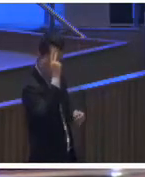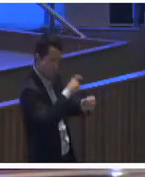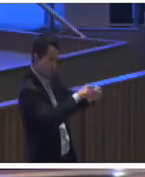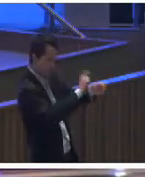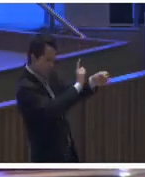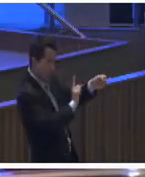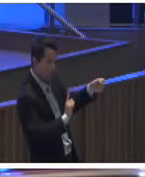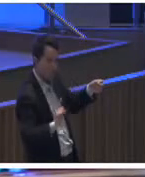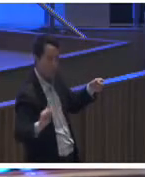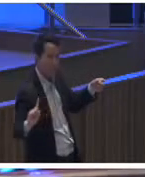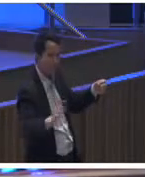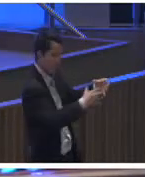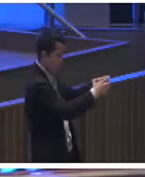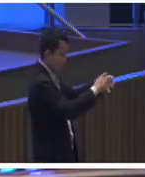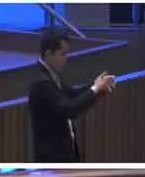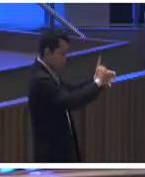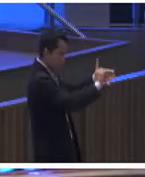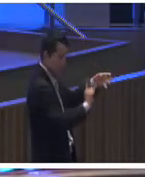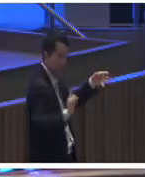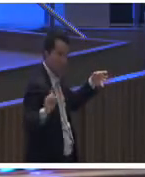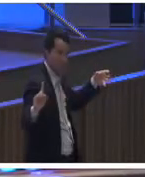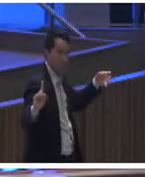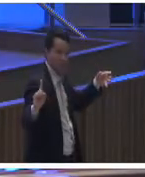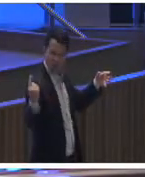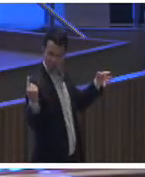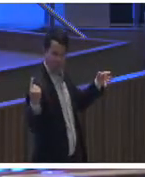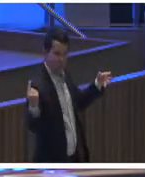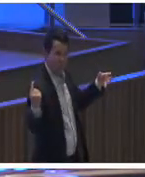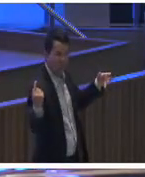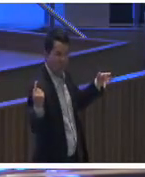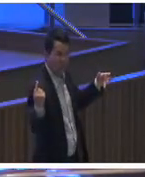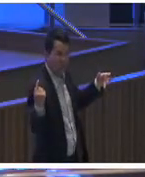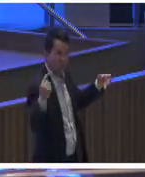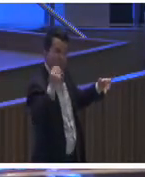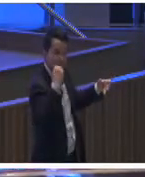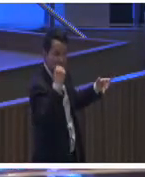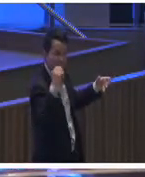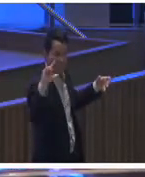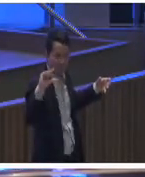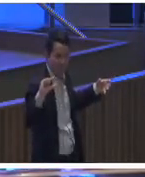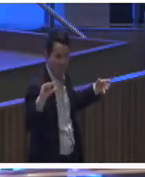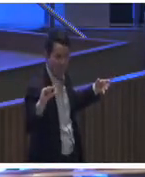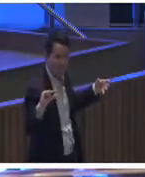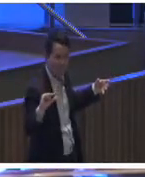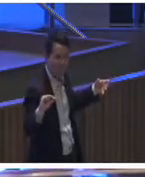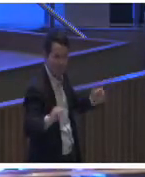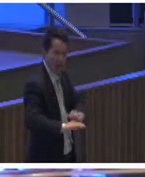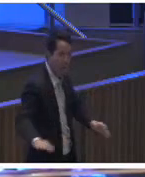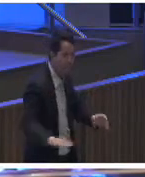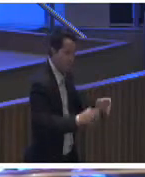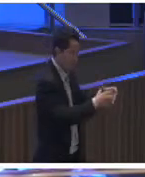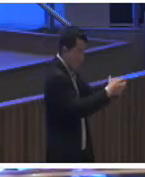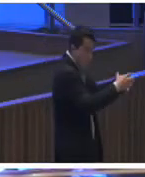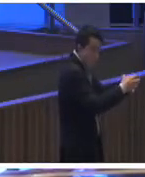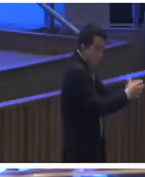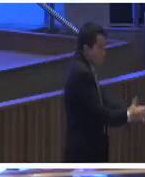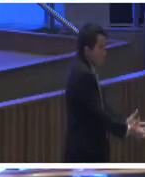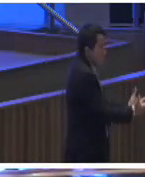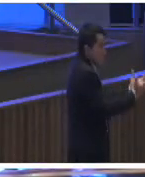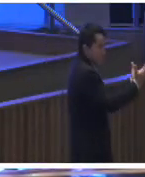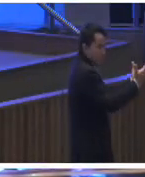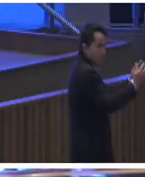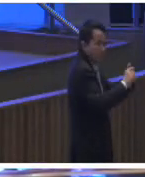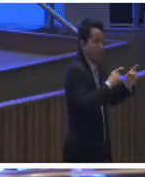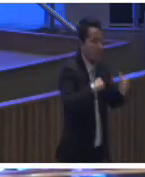isso, a gente entrega, está lá escrito em 1 Coríntios capítulo 5, a gente entrega aquela pessoa a